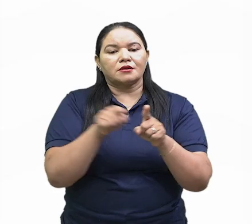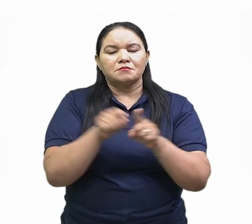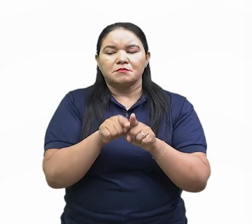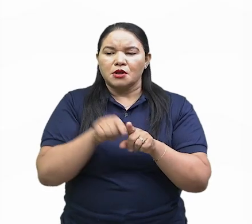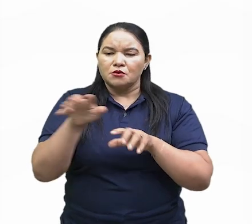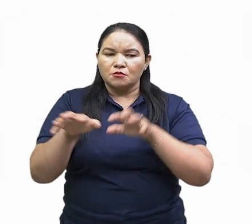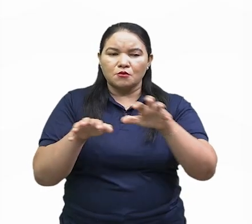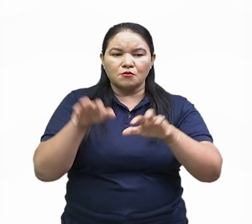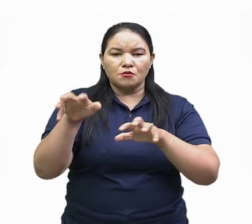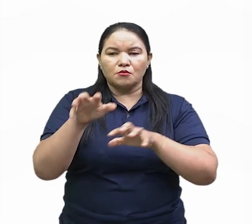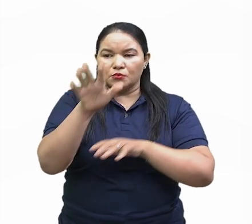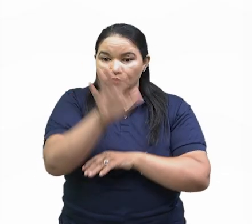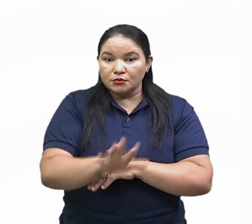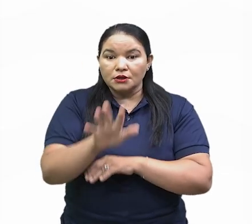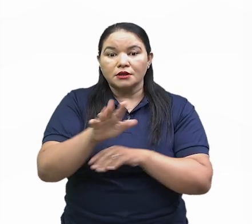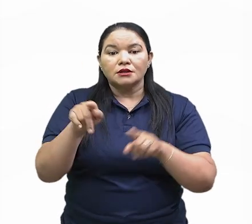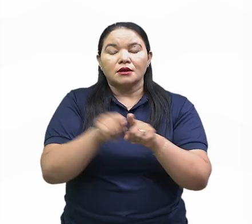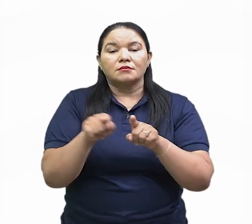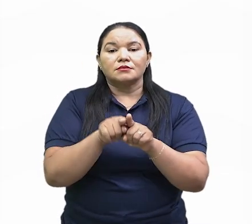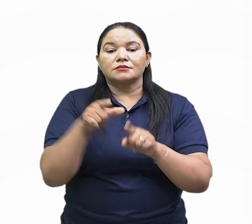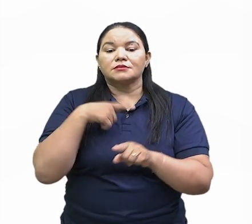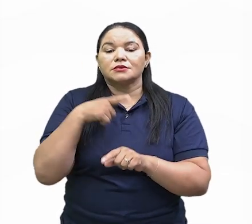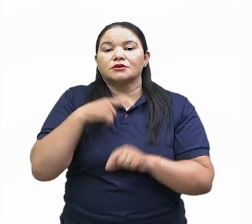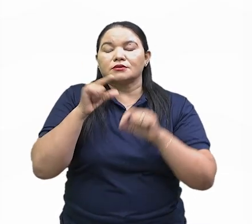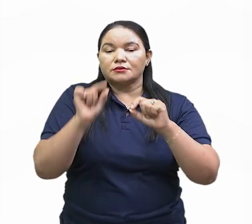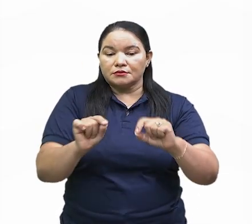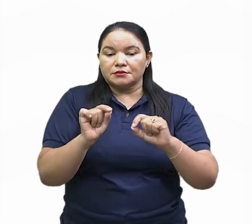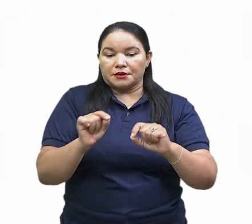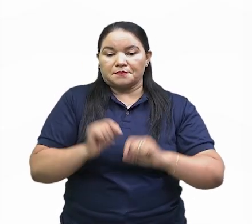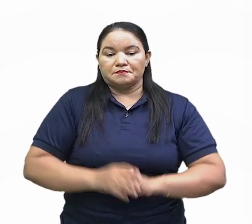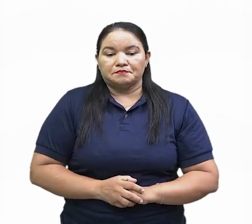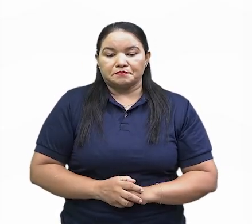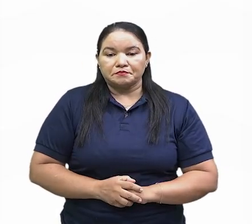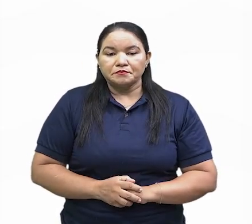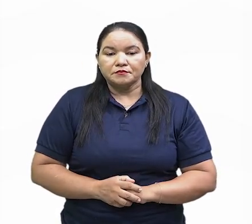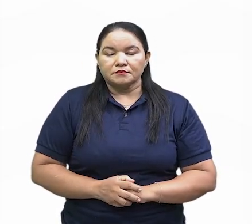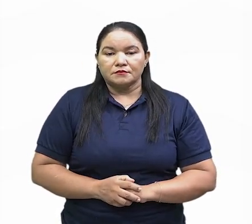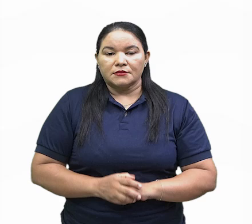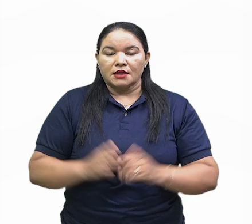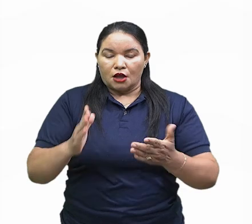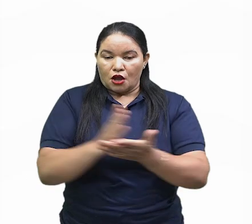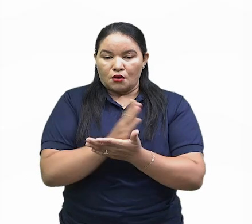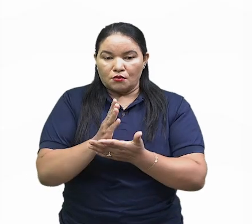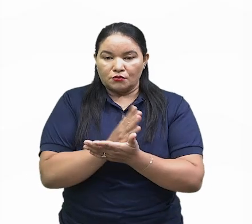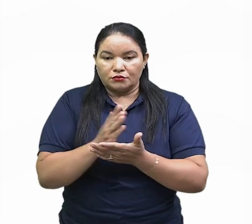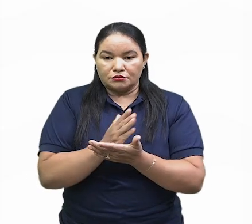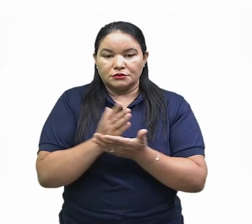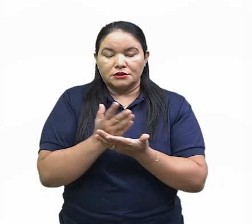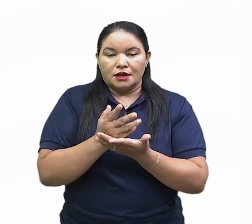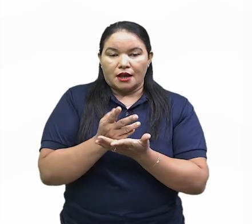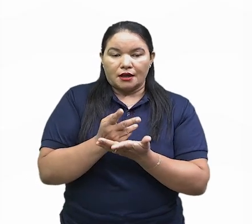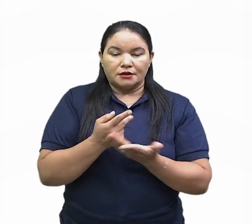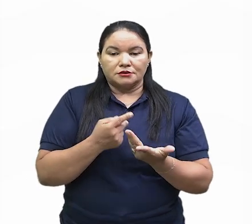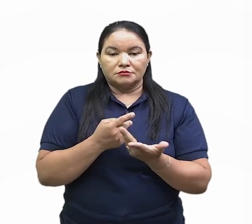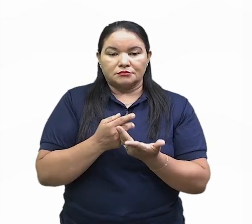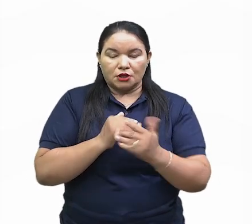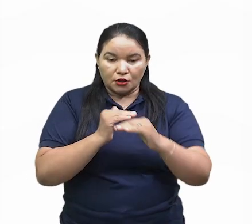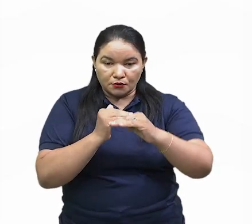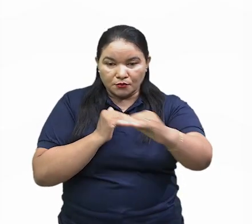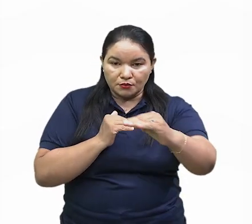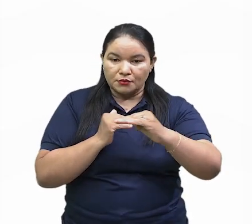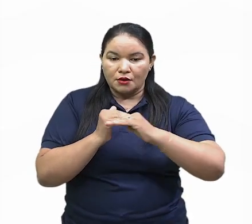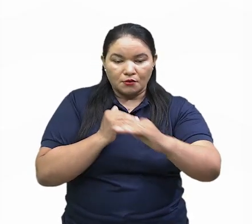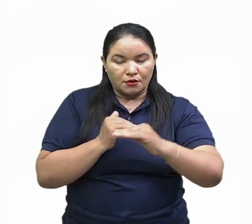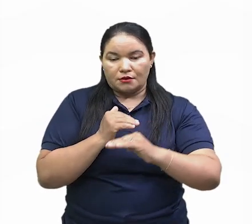ver que vai existir, tá, uma parte aí em que não vai ser de forma regular.